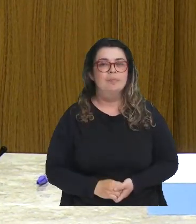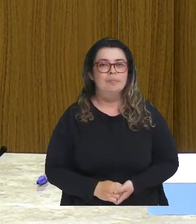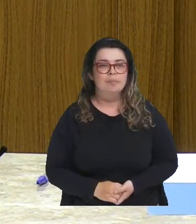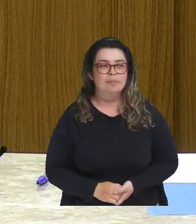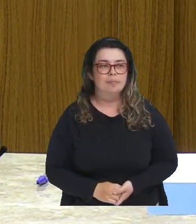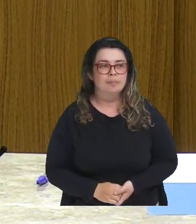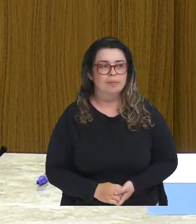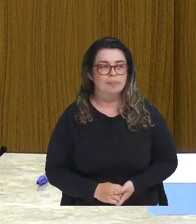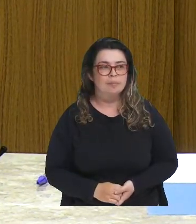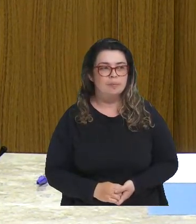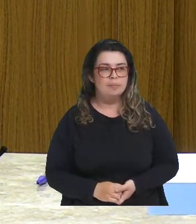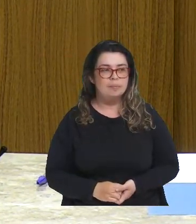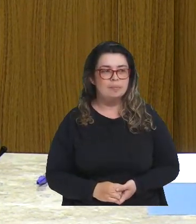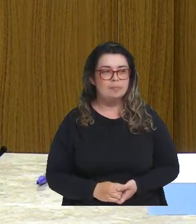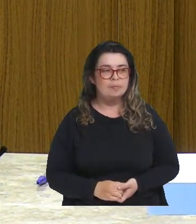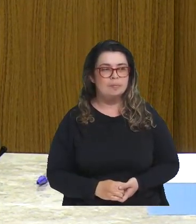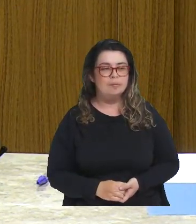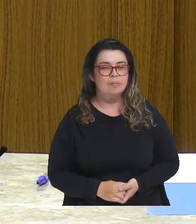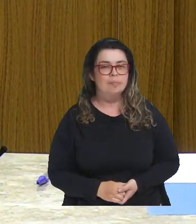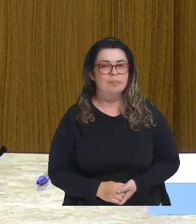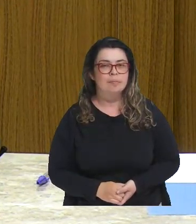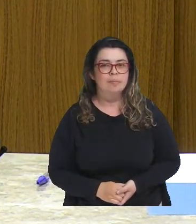Dr. Lucas e Dr. Mayara,